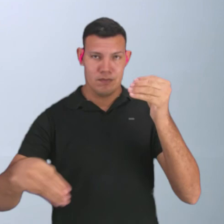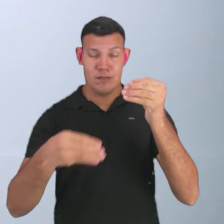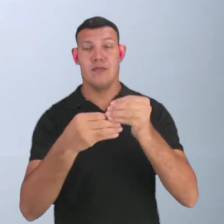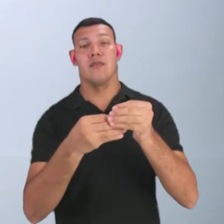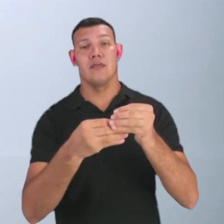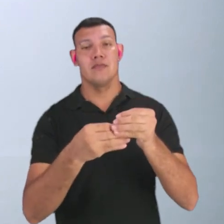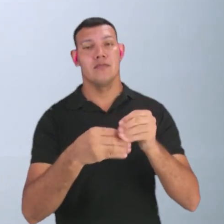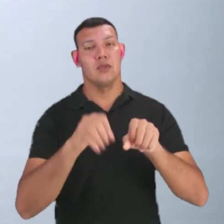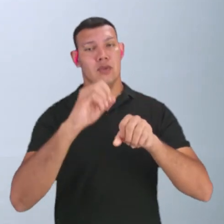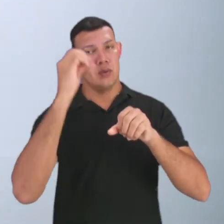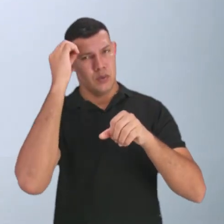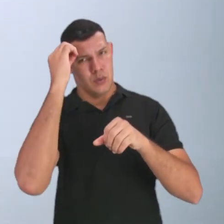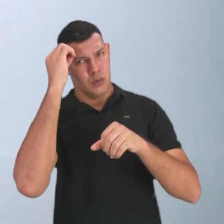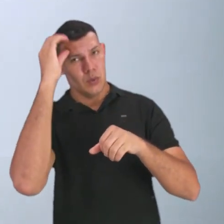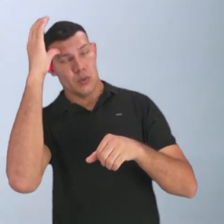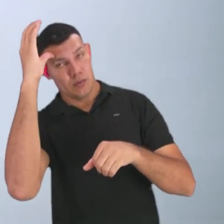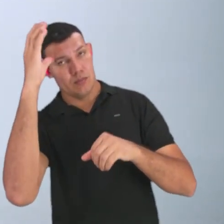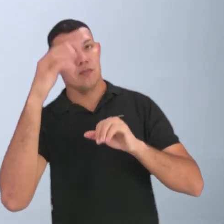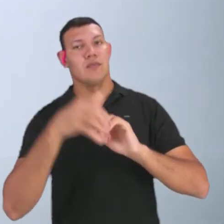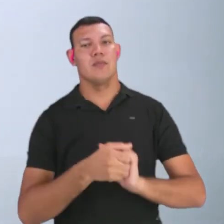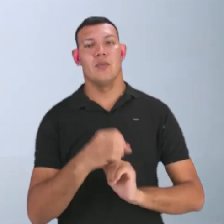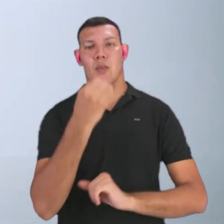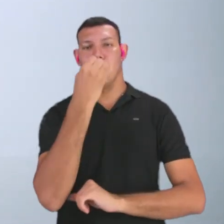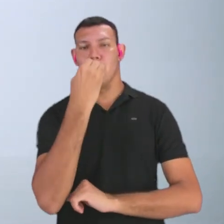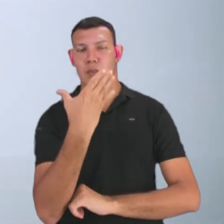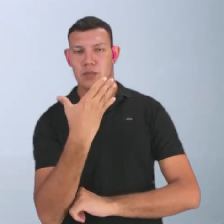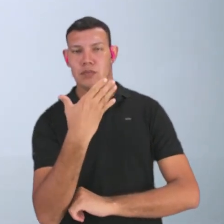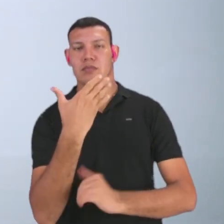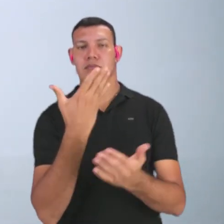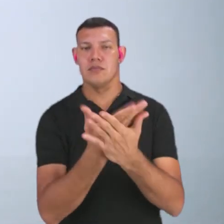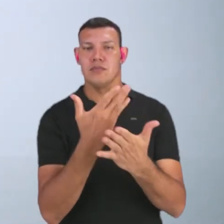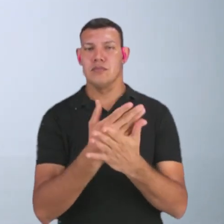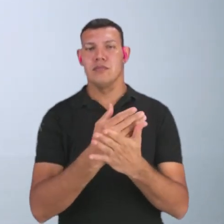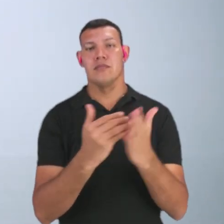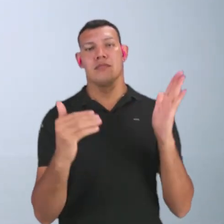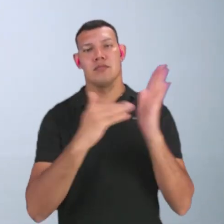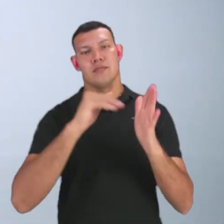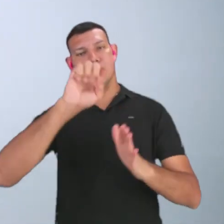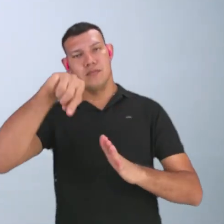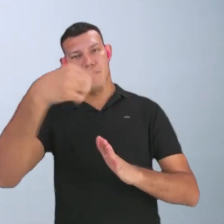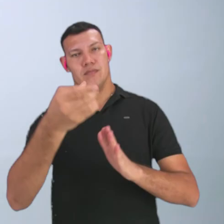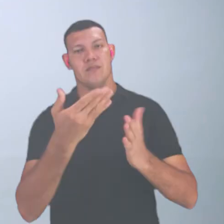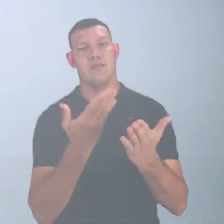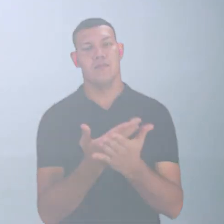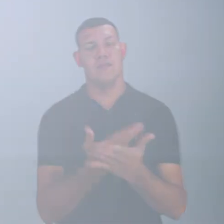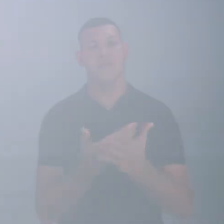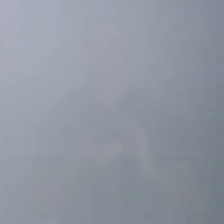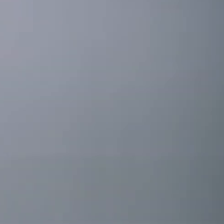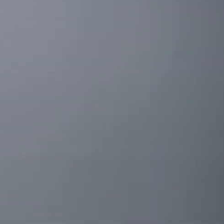lá para vocês exercitar em Bons estudos e até a próxima